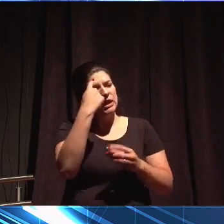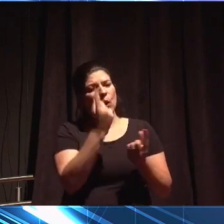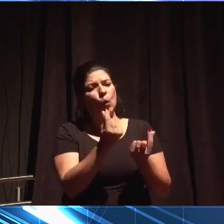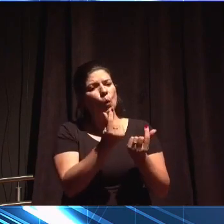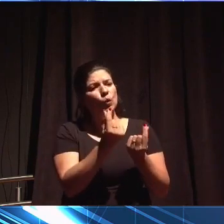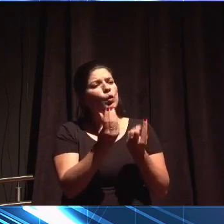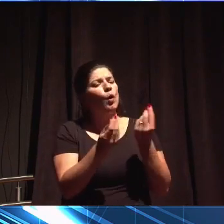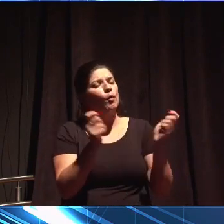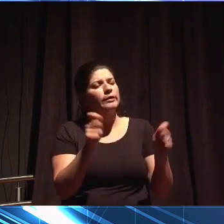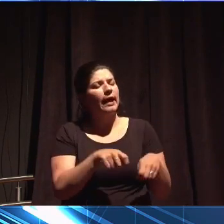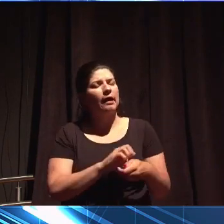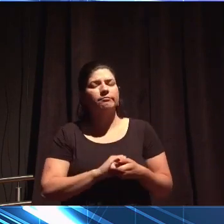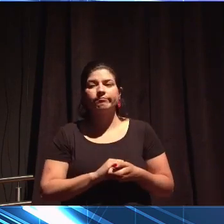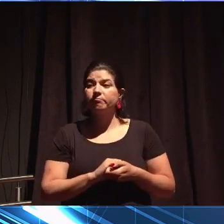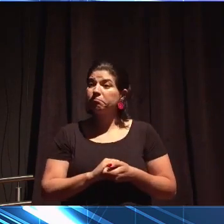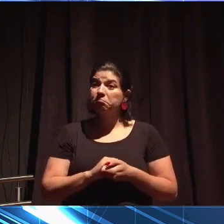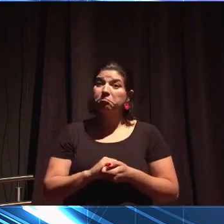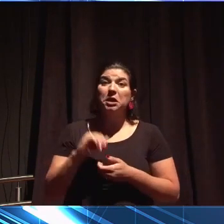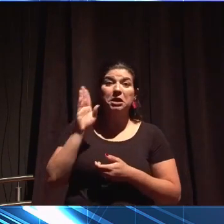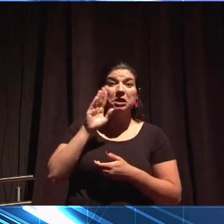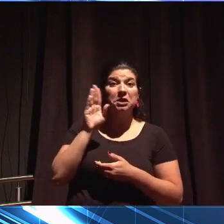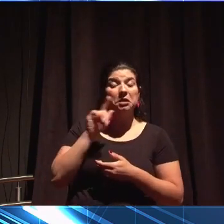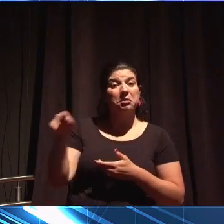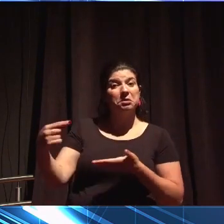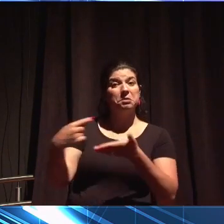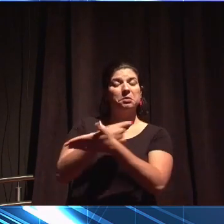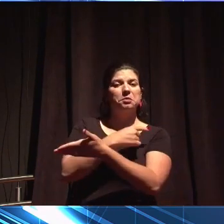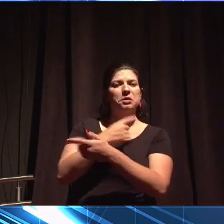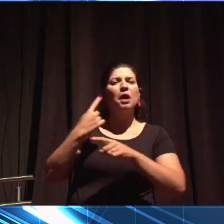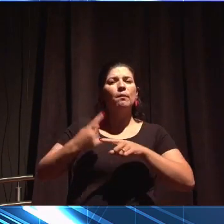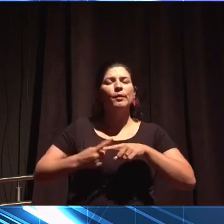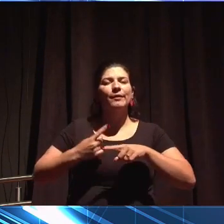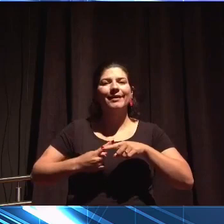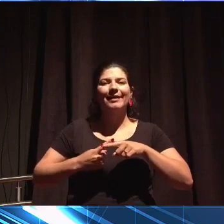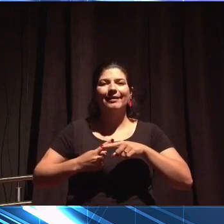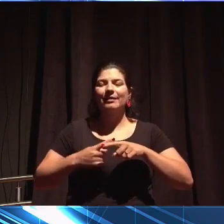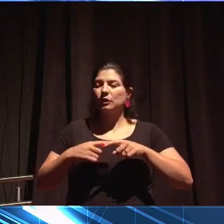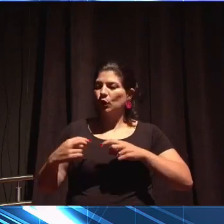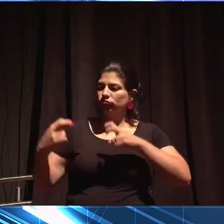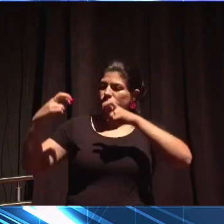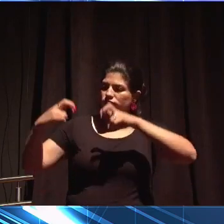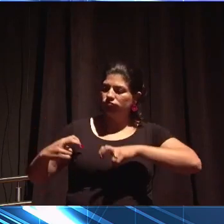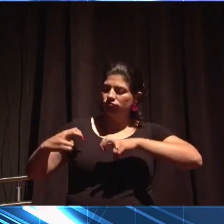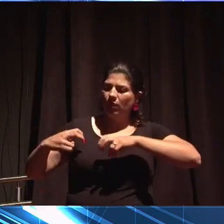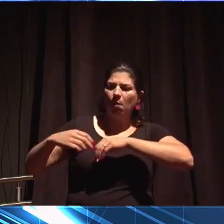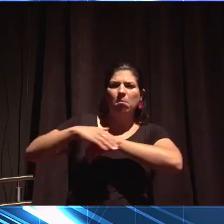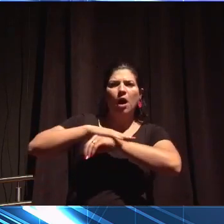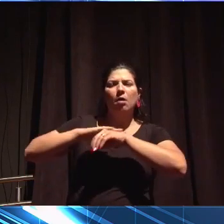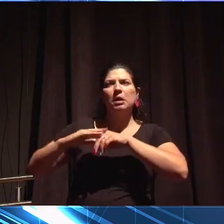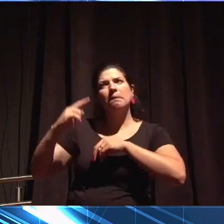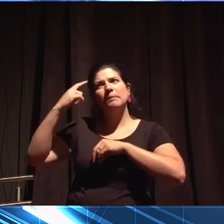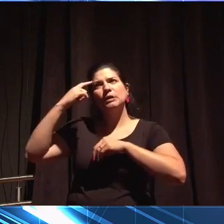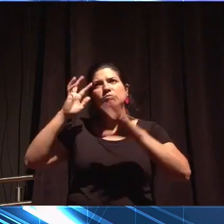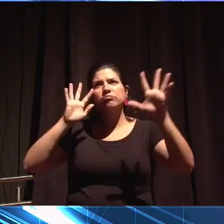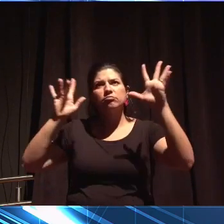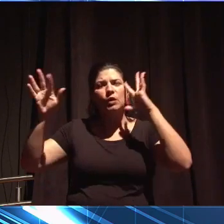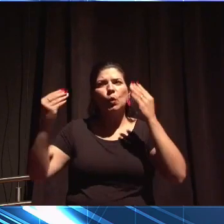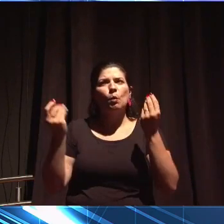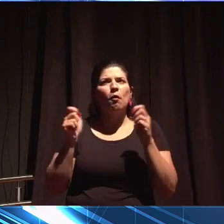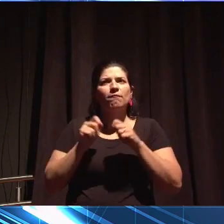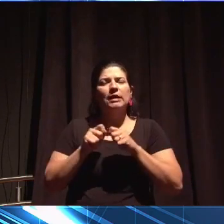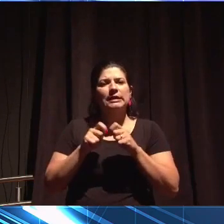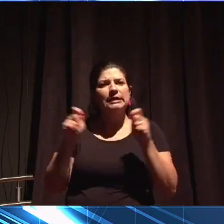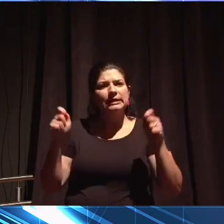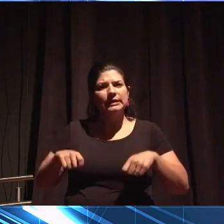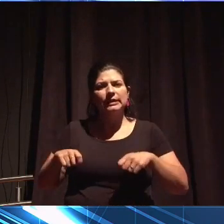custos? E, eu achei super bacana dele vir me questionar sobre isso, porque a gente sentou junto e pensou no fluxo que a gente ia fazer para